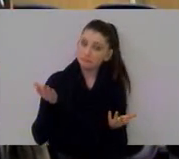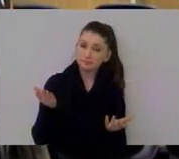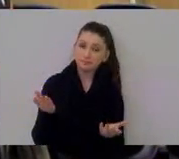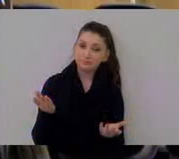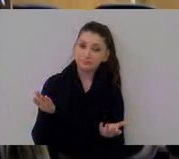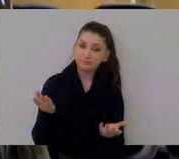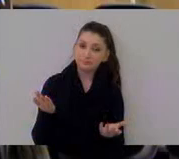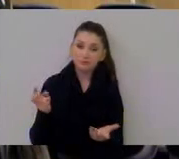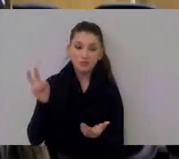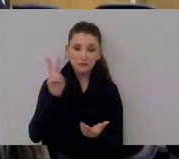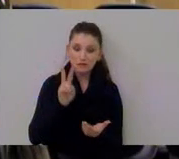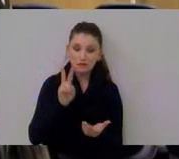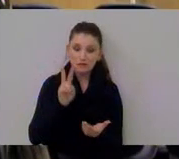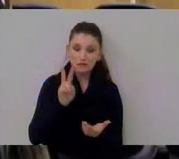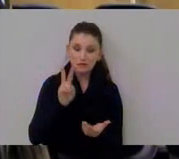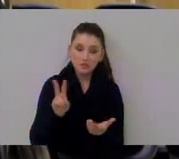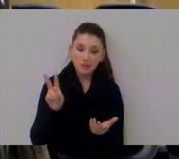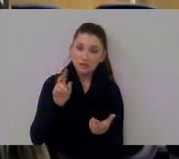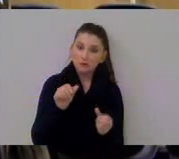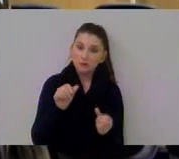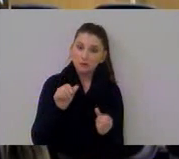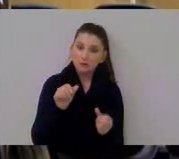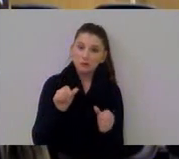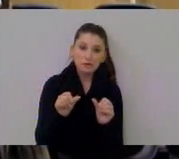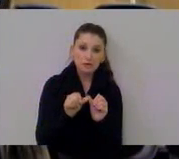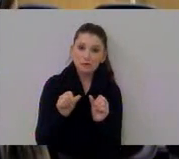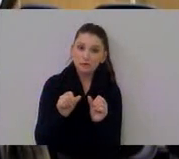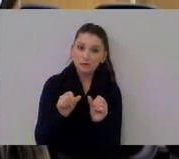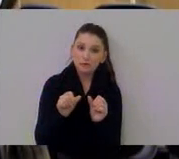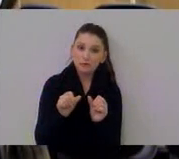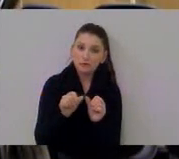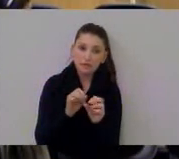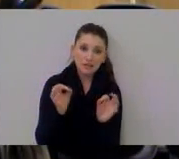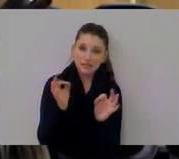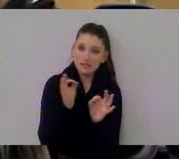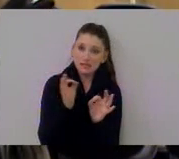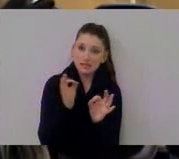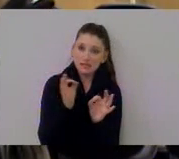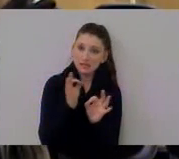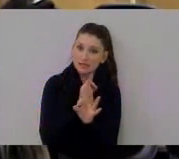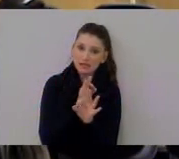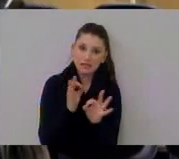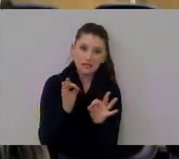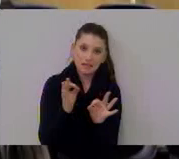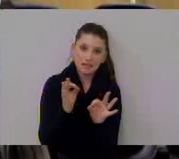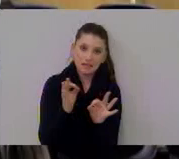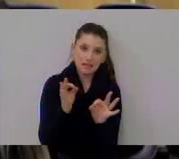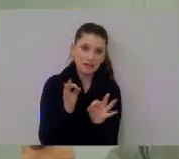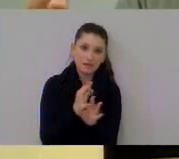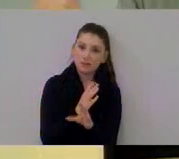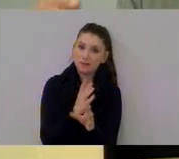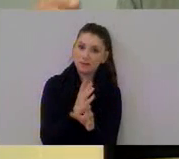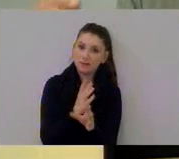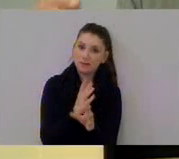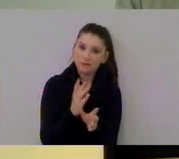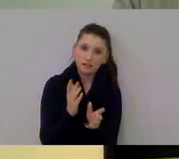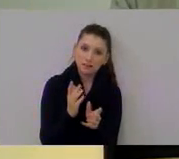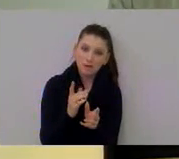vereador não pode dizer que vai fazer alguma coisa.